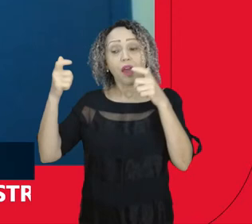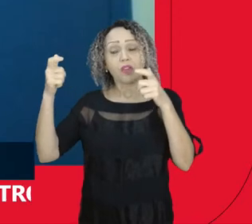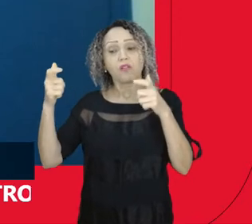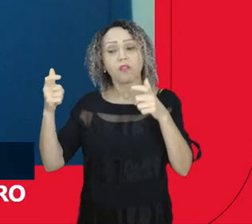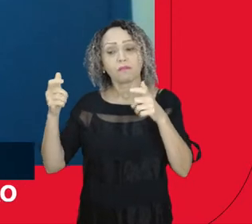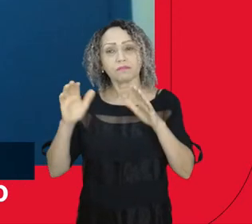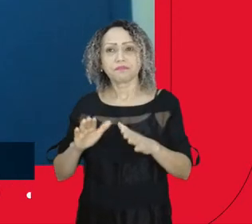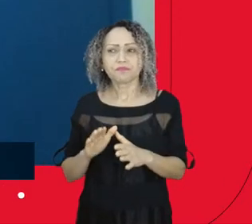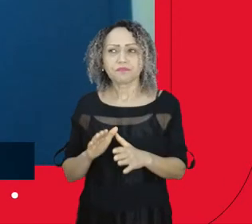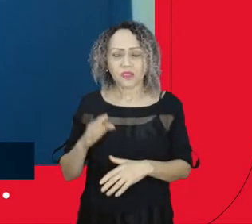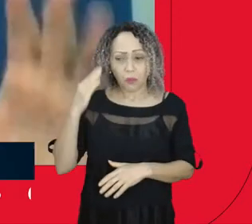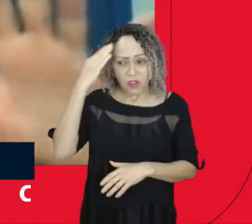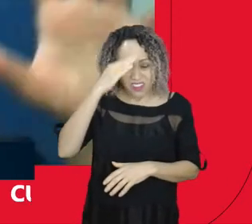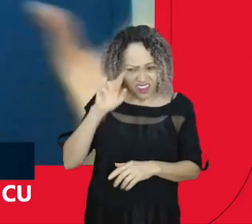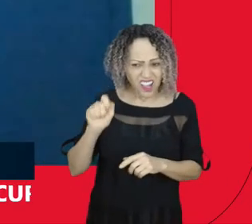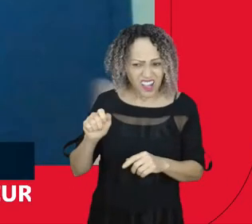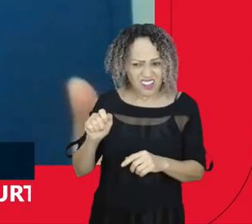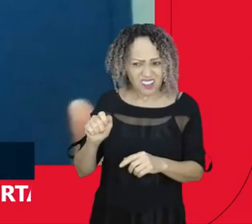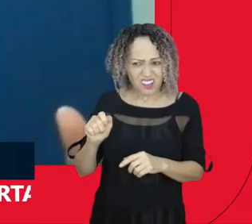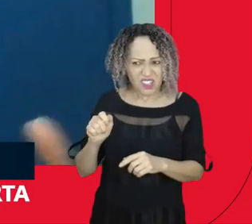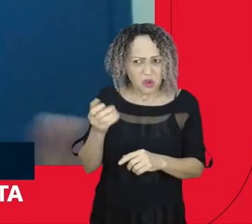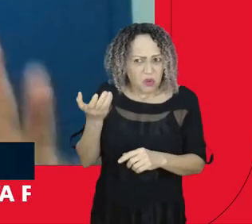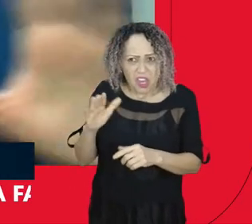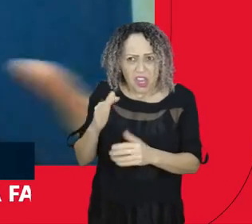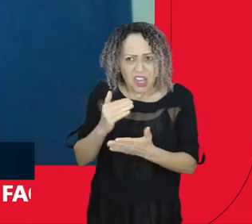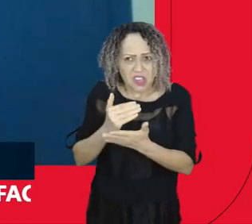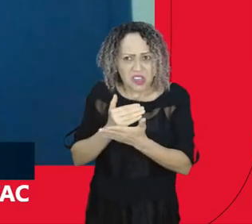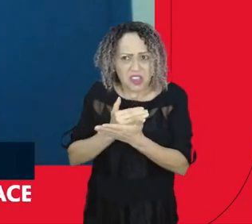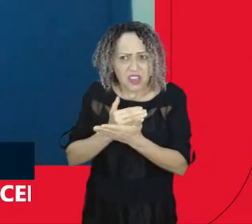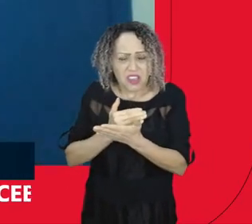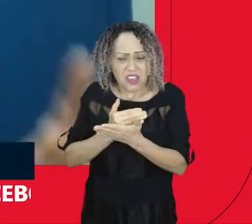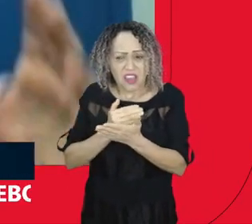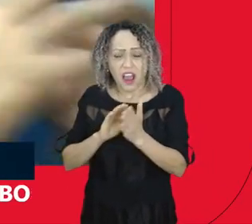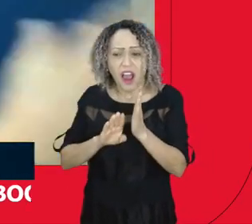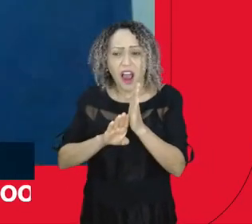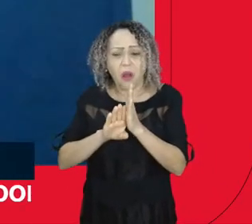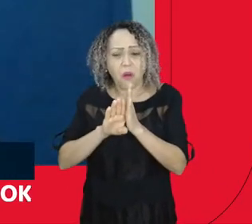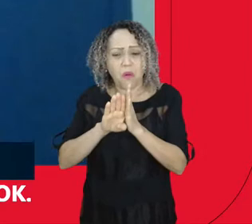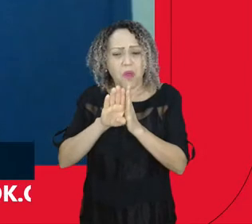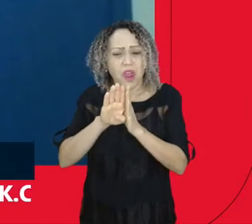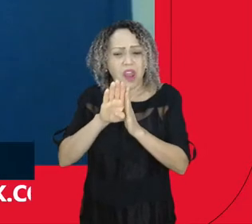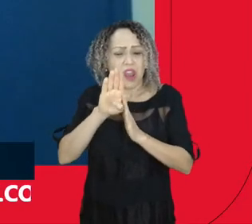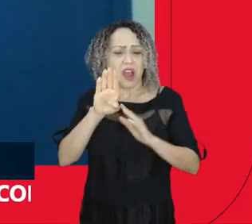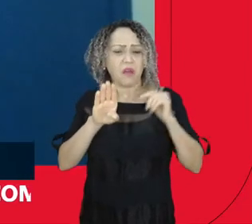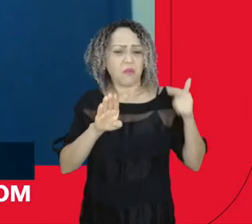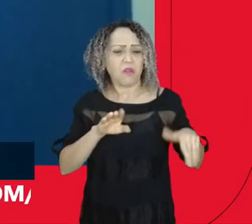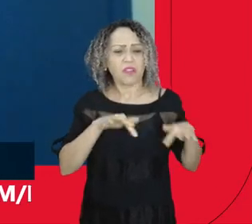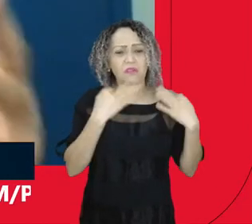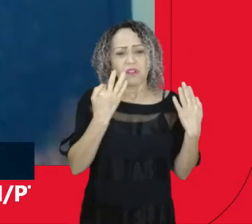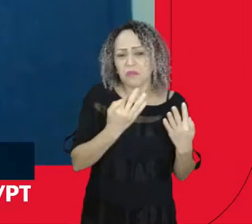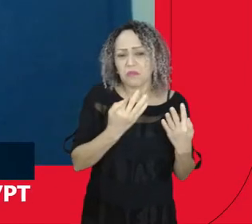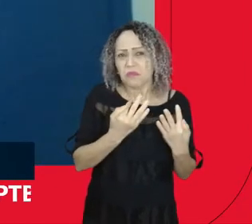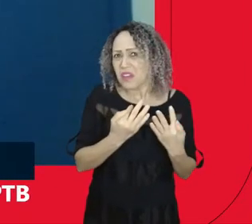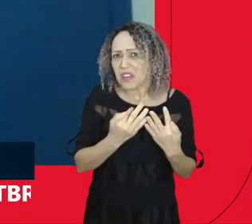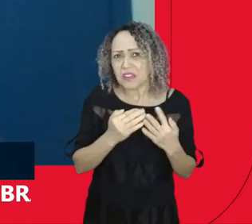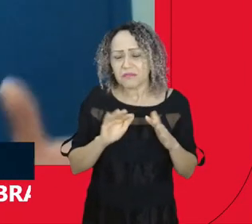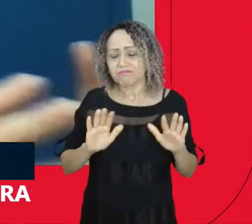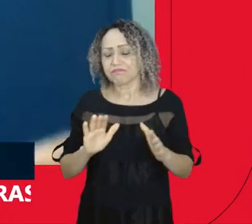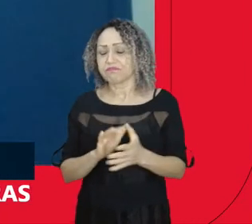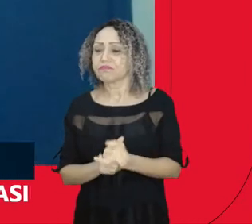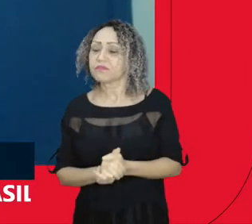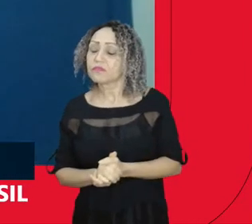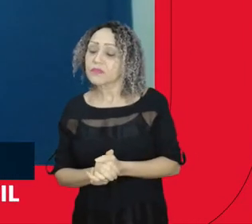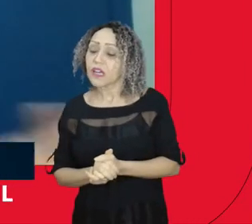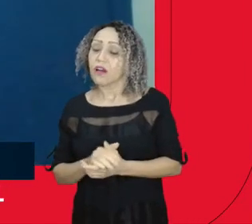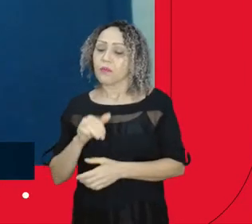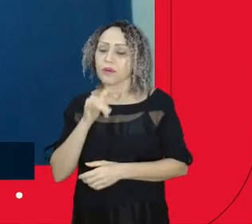eu disse, não é a preocupação dele com a população pobre, com quem está desempregado, com quem precisa criar os filhos. Se fosse,